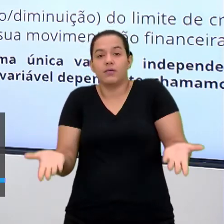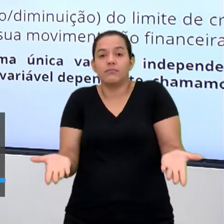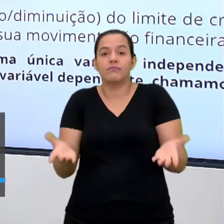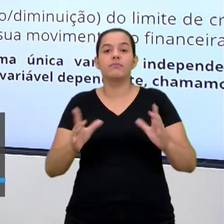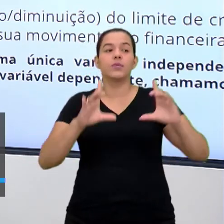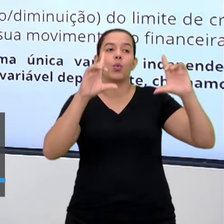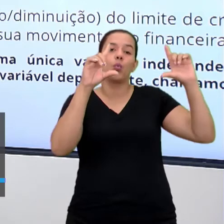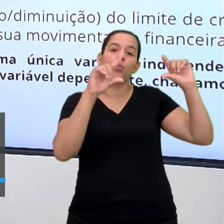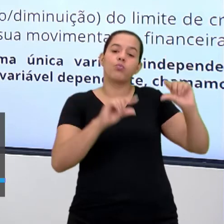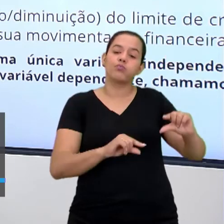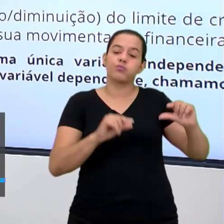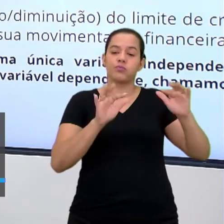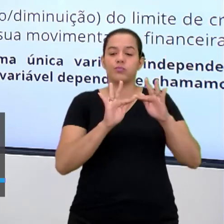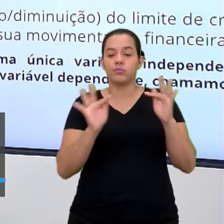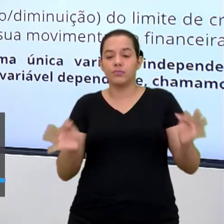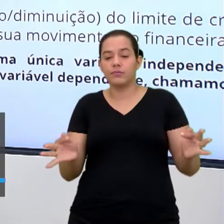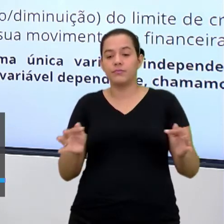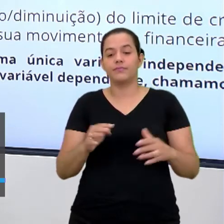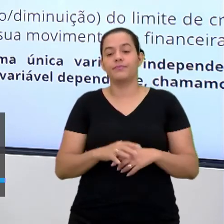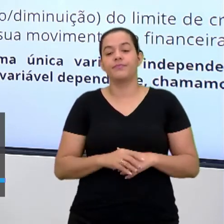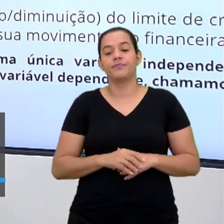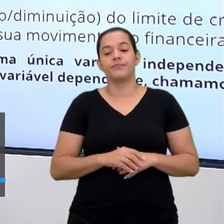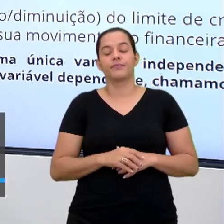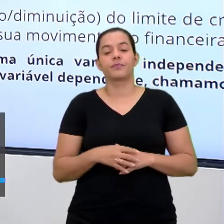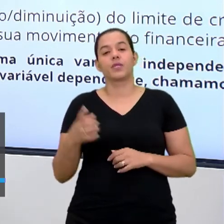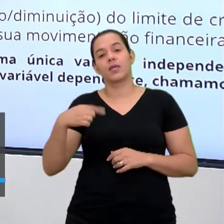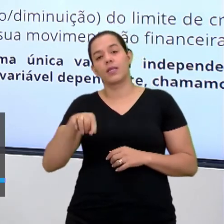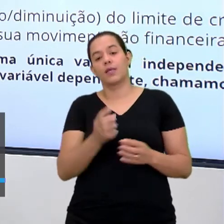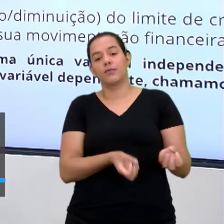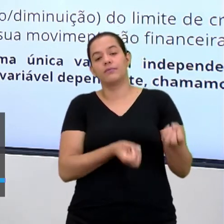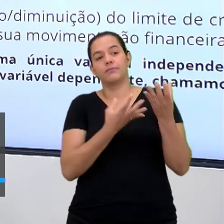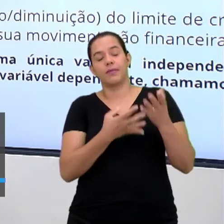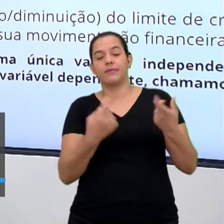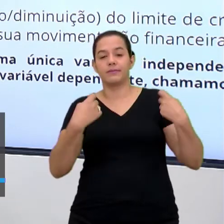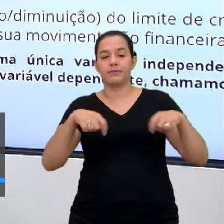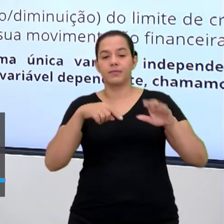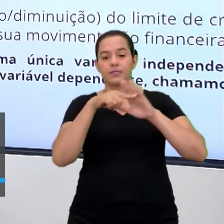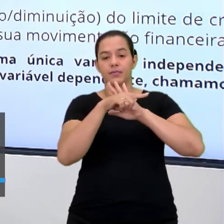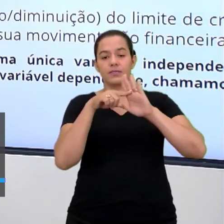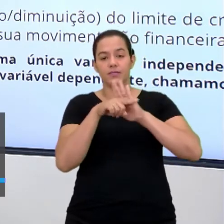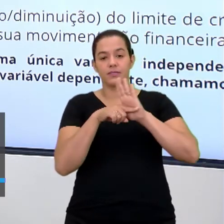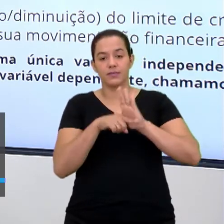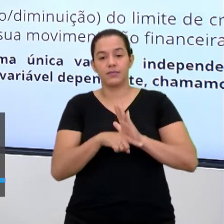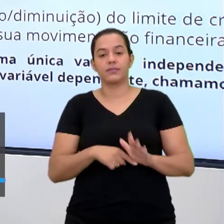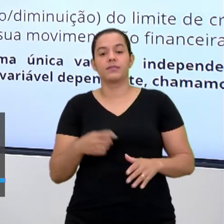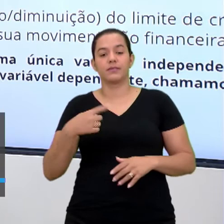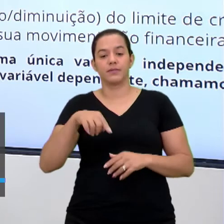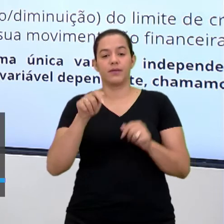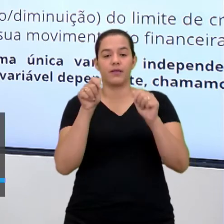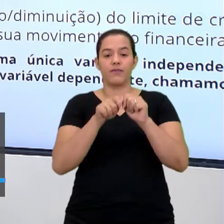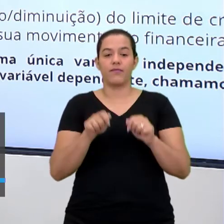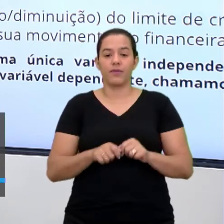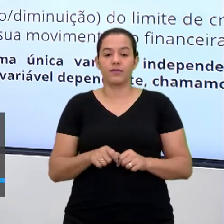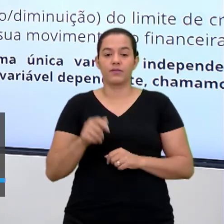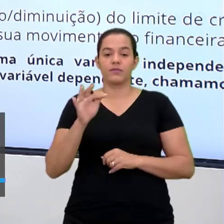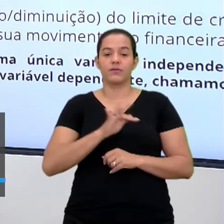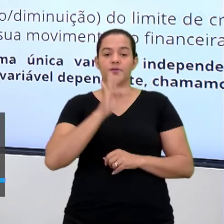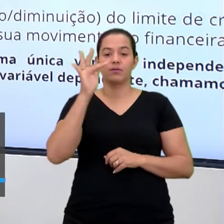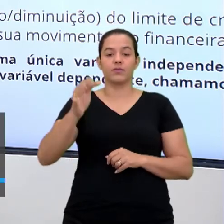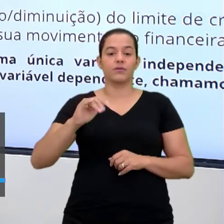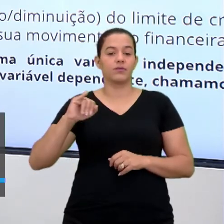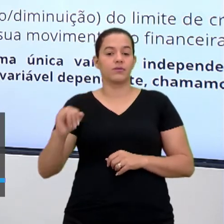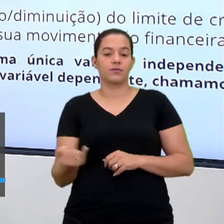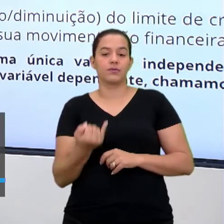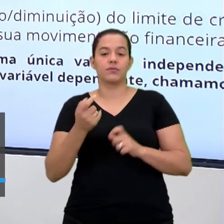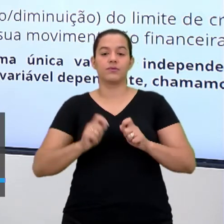linear simples, né, a gente tem esses dados que podem ser analisados, inclusive, né, fazendo projeções futuras.